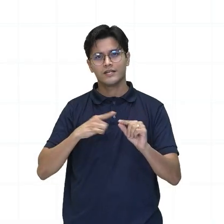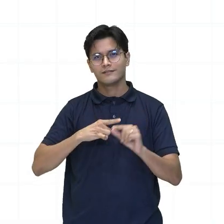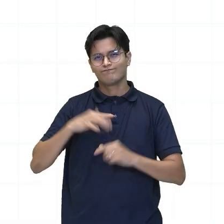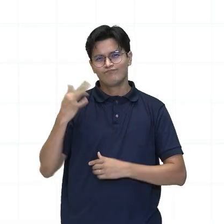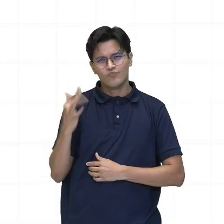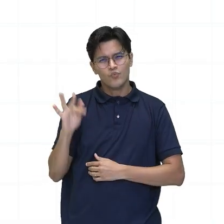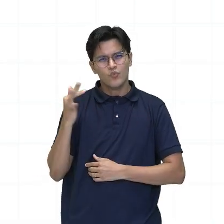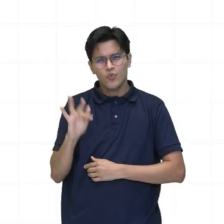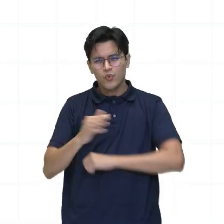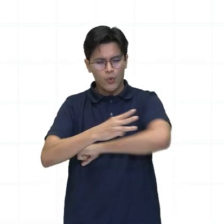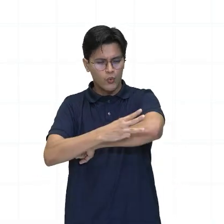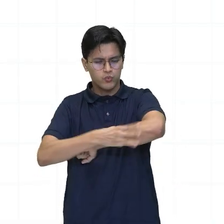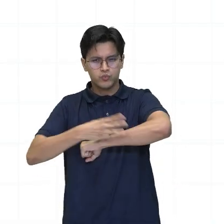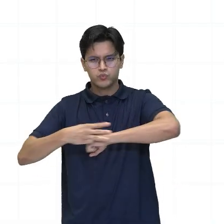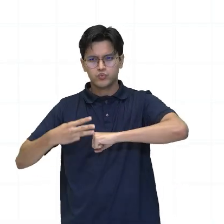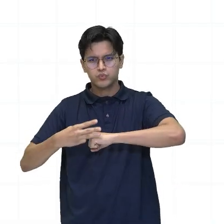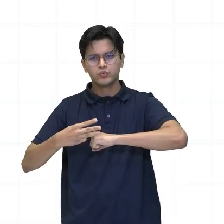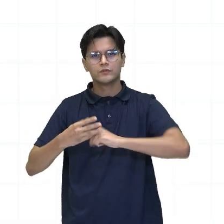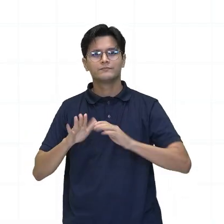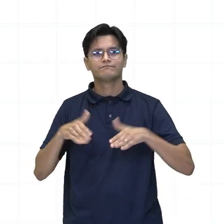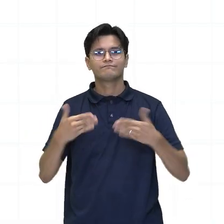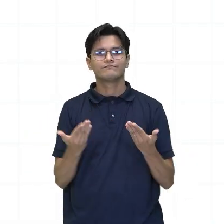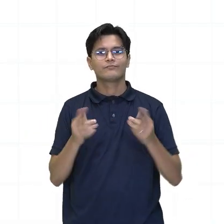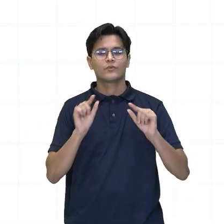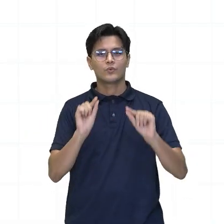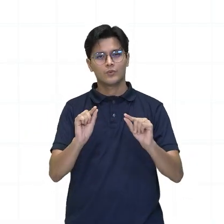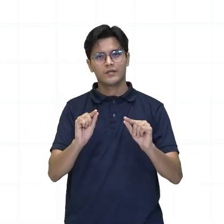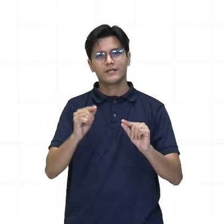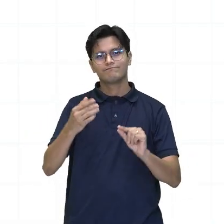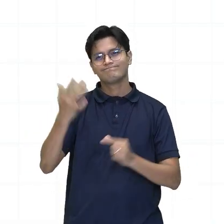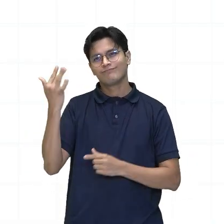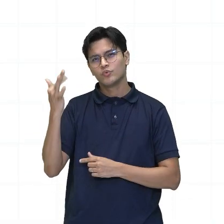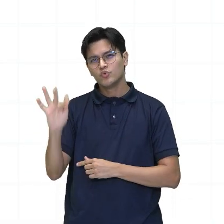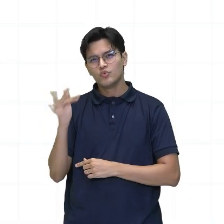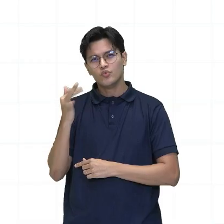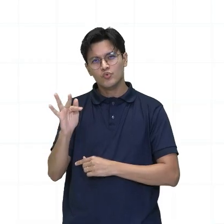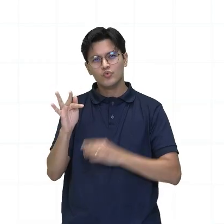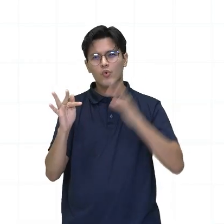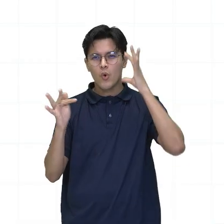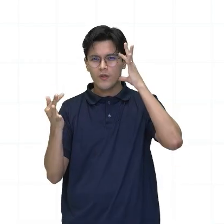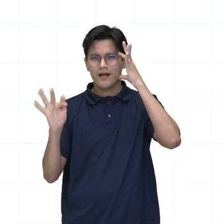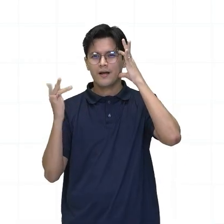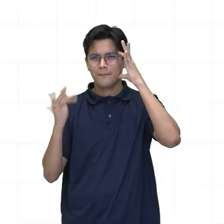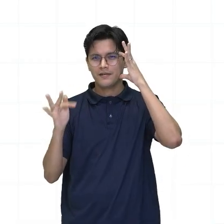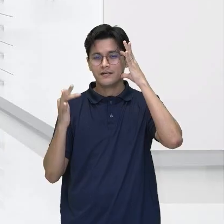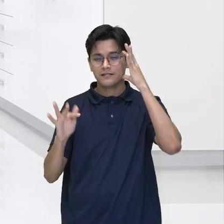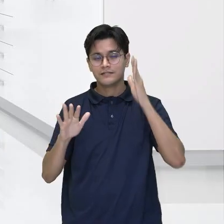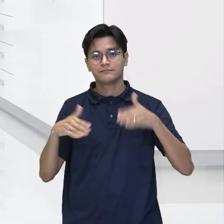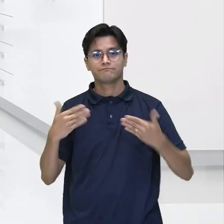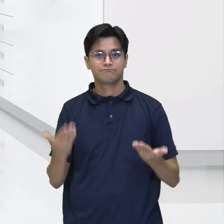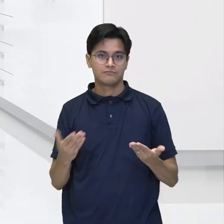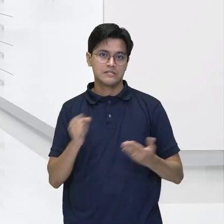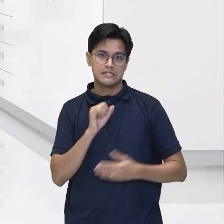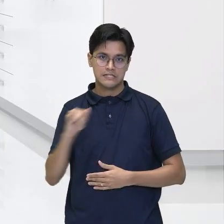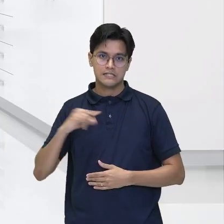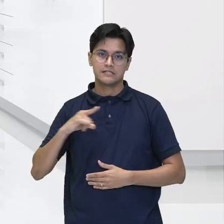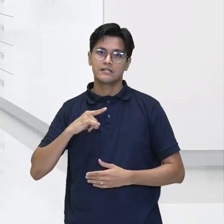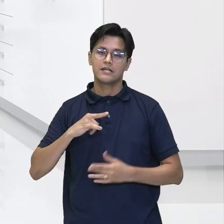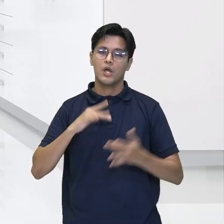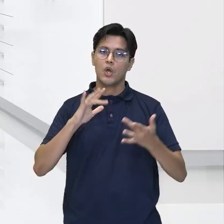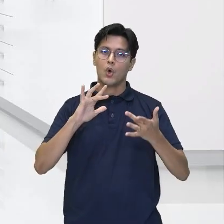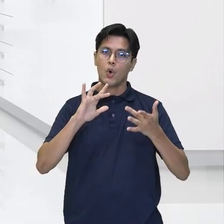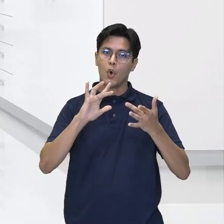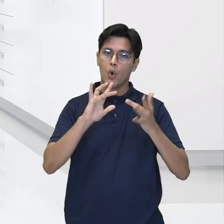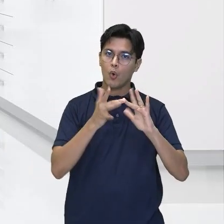isso, o contato com micro-organismos que causam a leptospirose, ela está muito